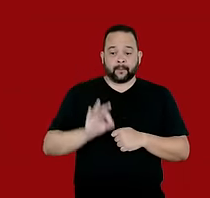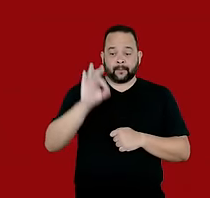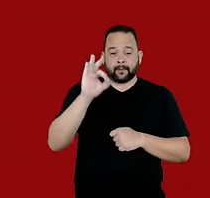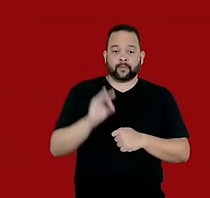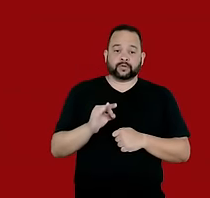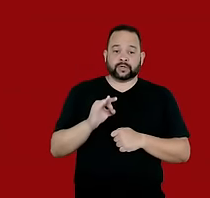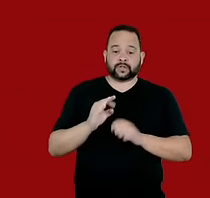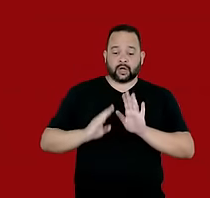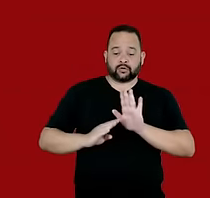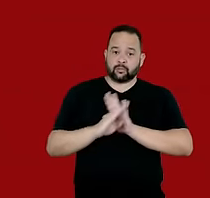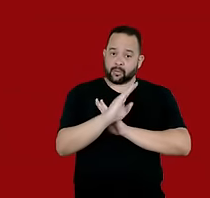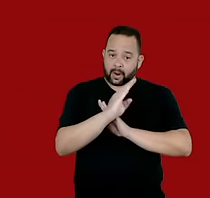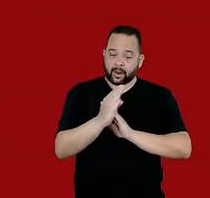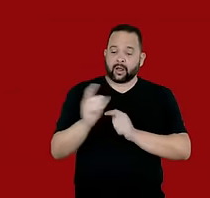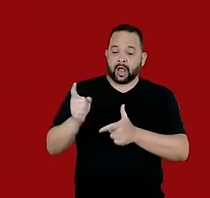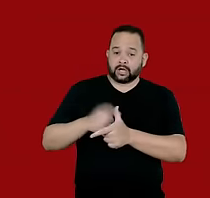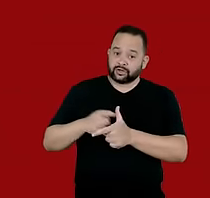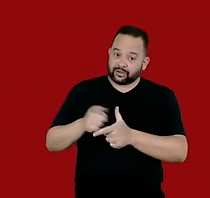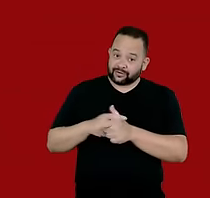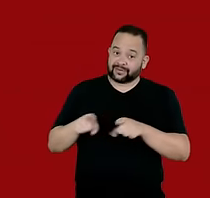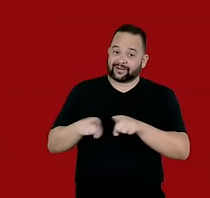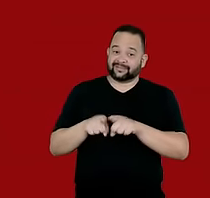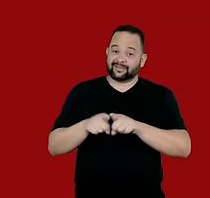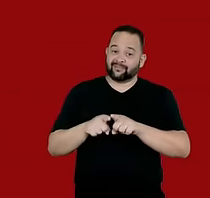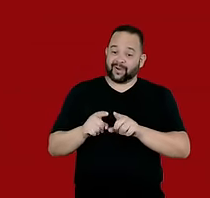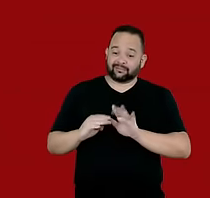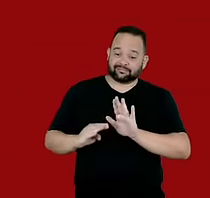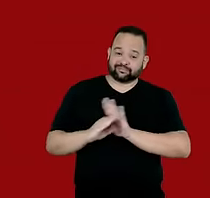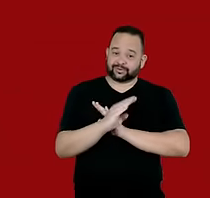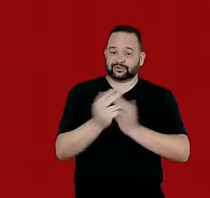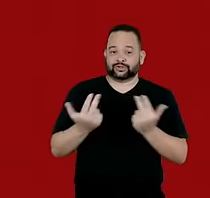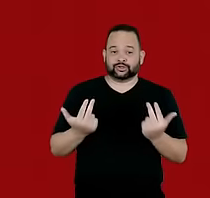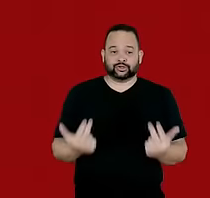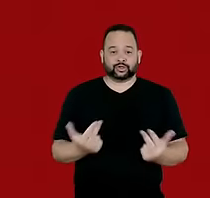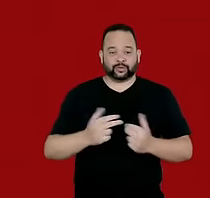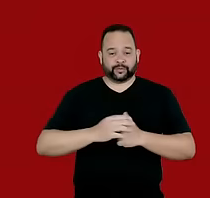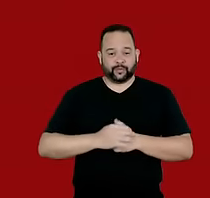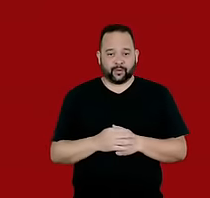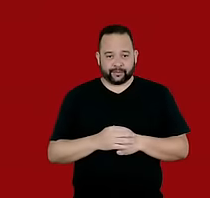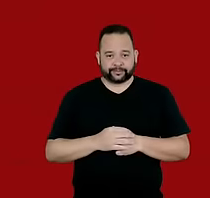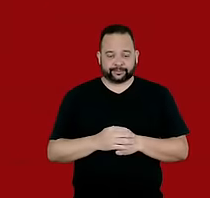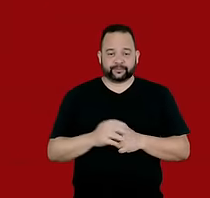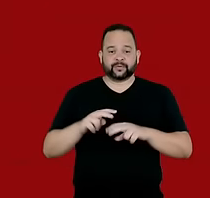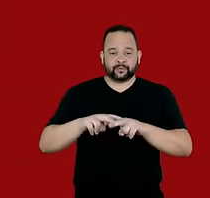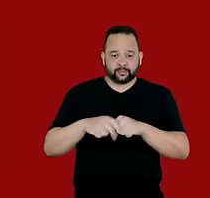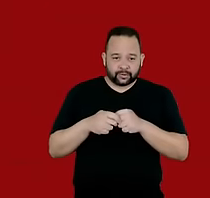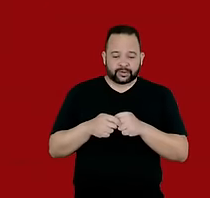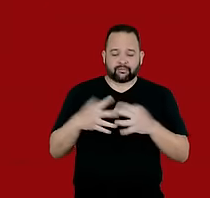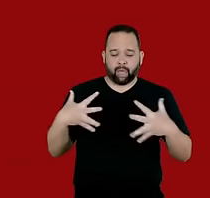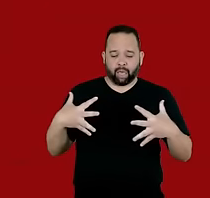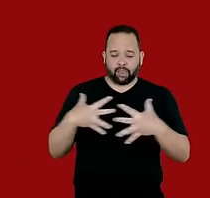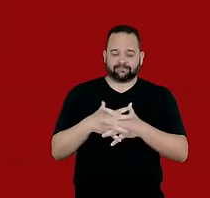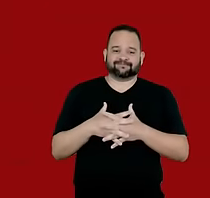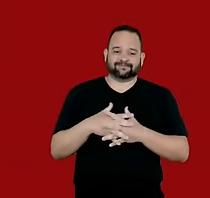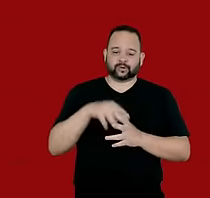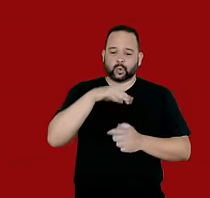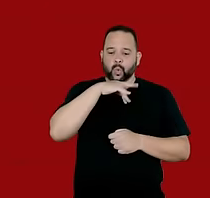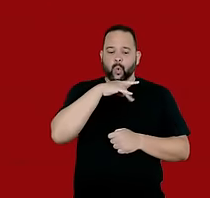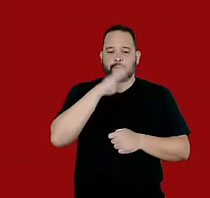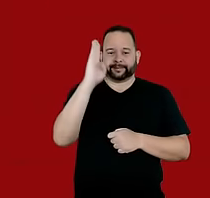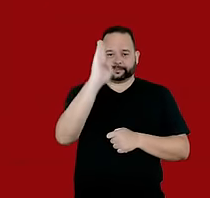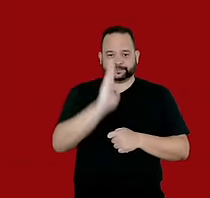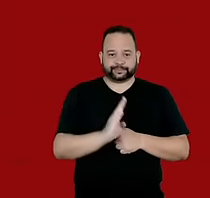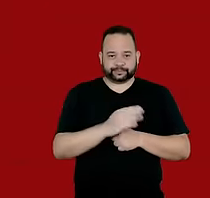um efeito na liquidez que tem um efeito pro mundo emergente e consequência tem um efeito pro Brasil né então isso significa que a gente tem que fazer mais